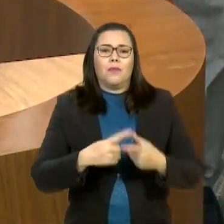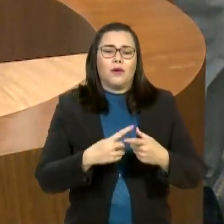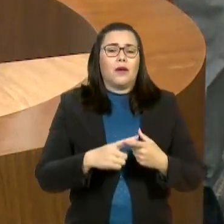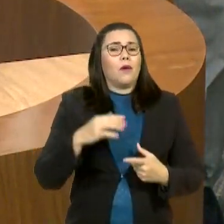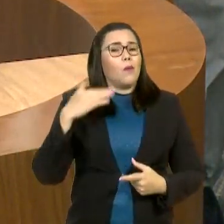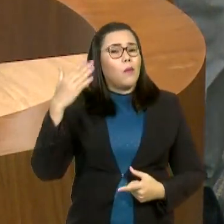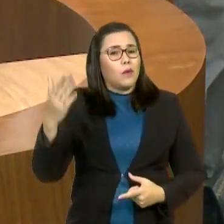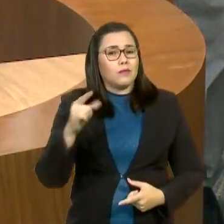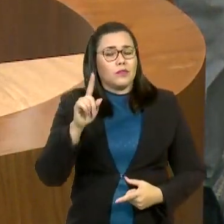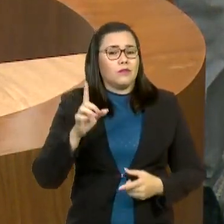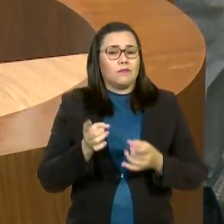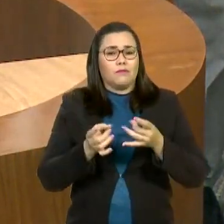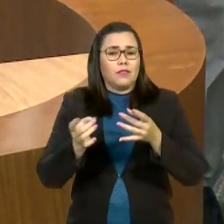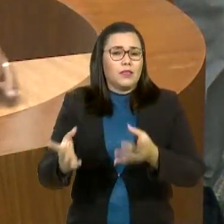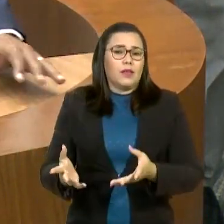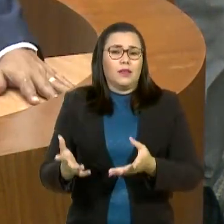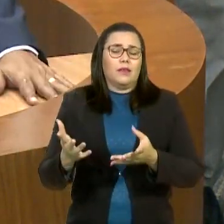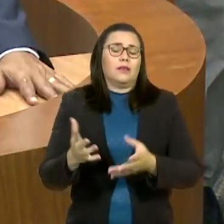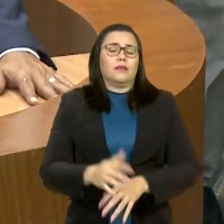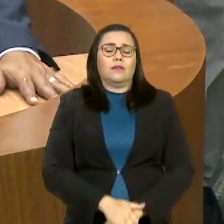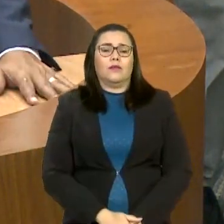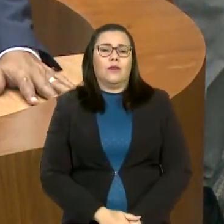também dos campos de futebol.